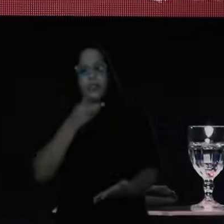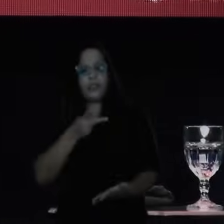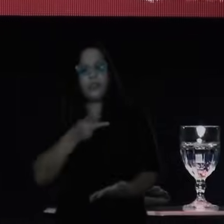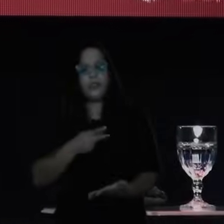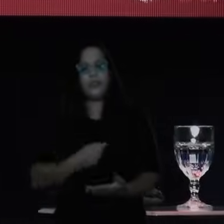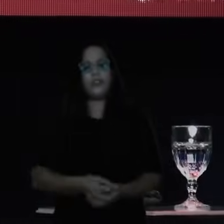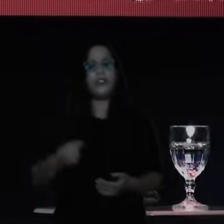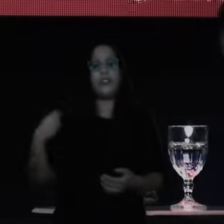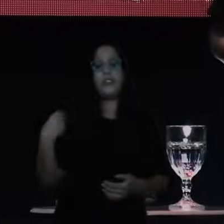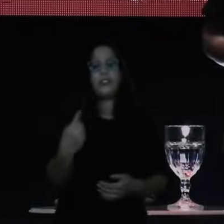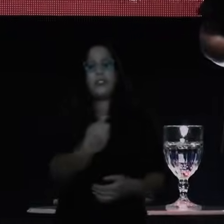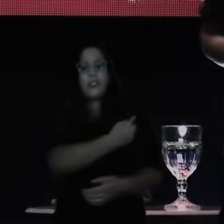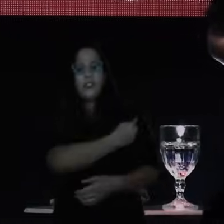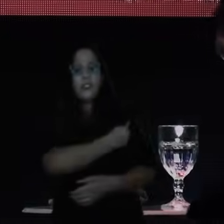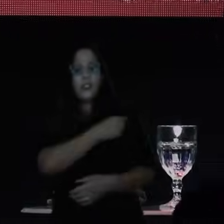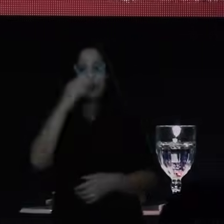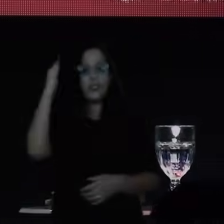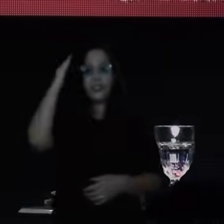a gente passa